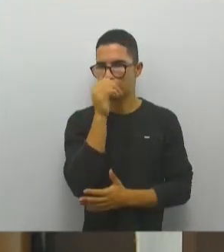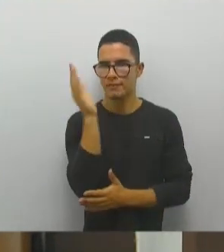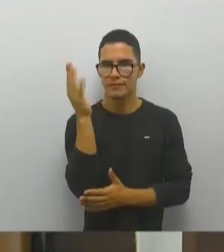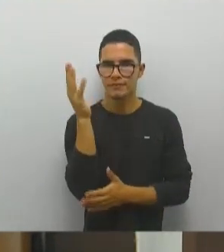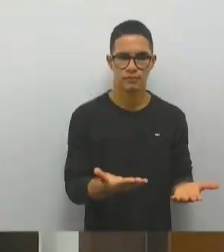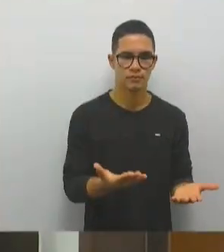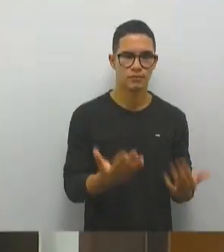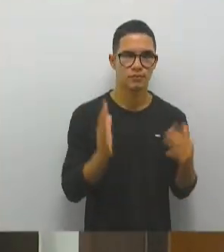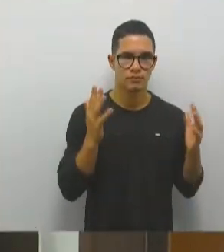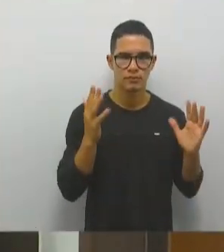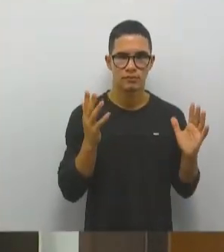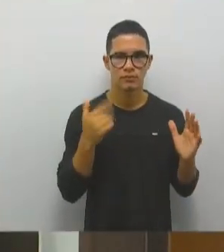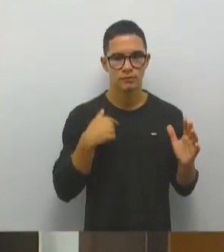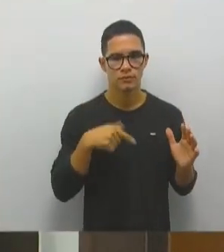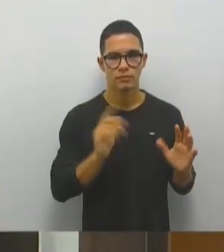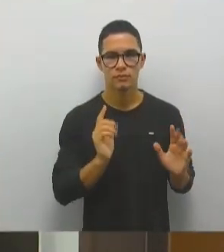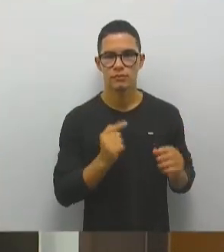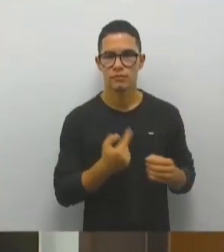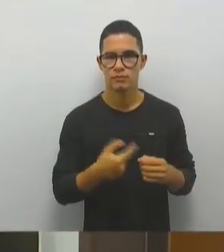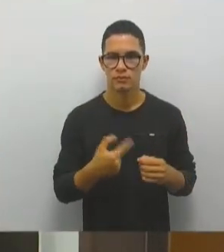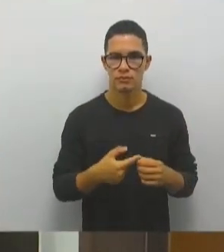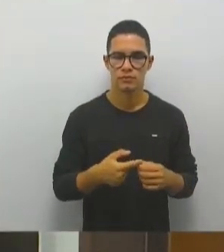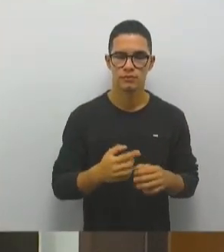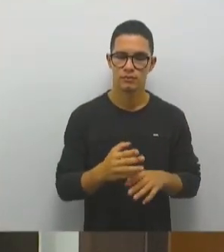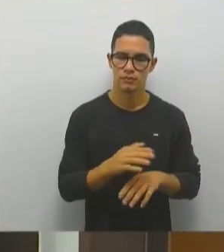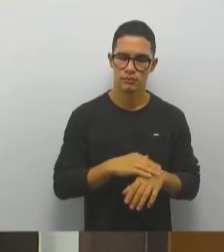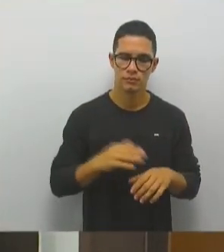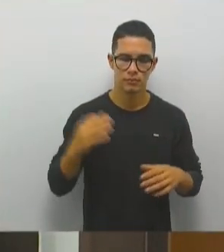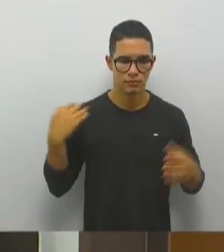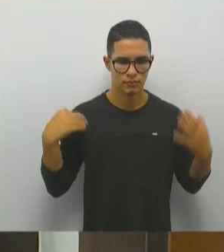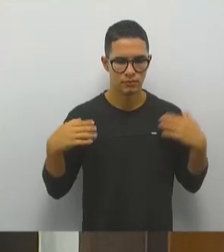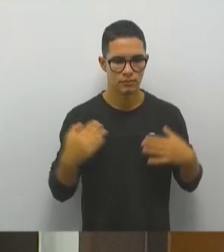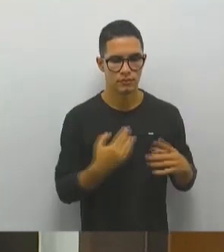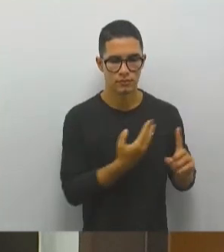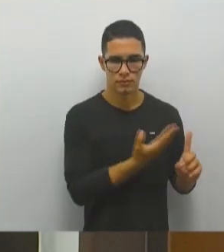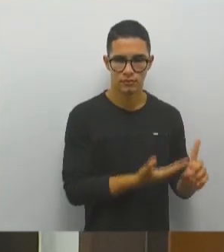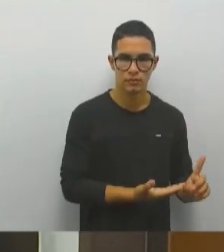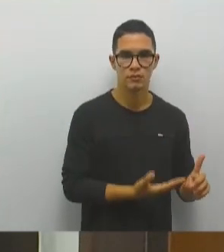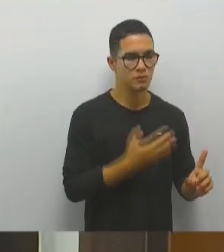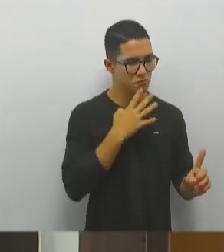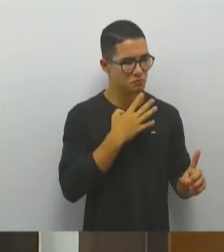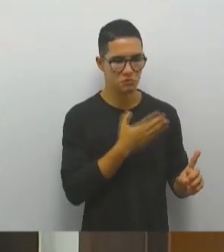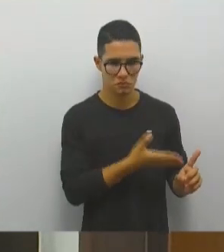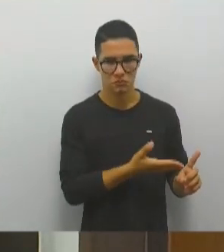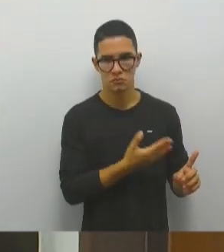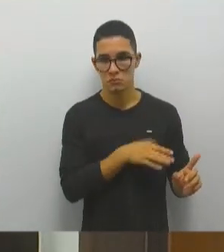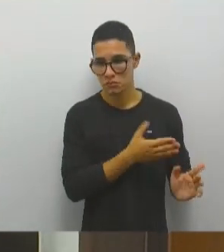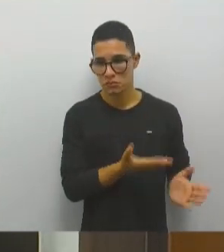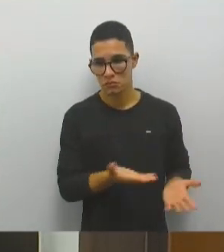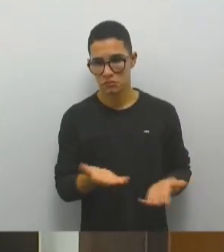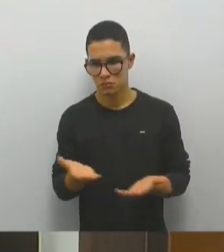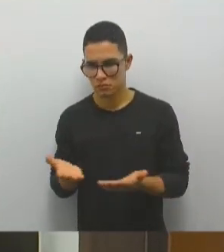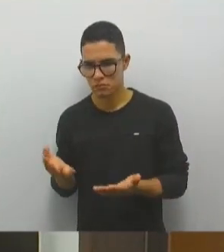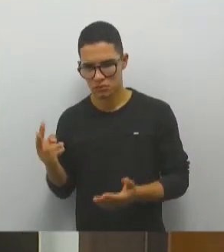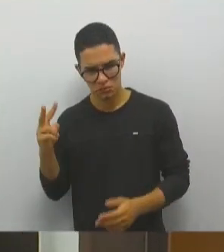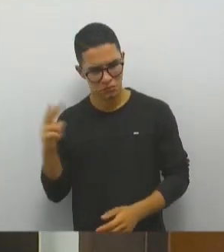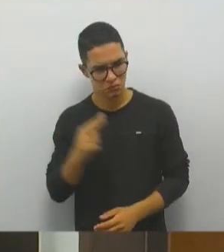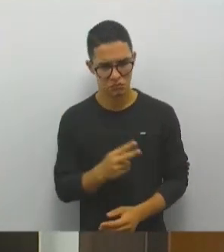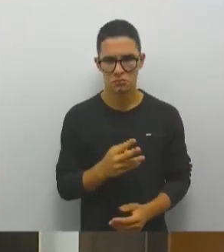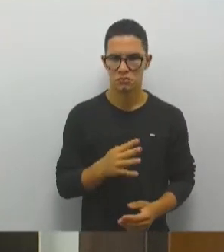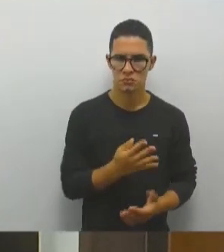todos esve no bairro caminhando lá com a dona nezira vi o reconhecimentos dos moradores